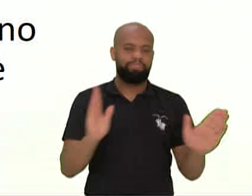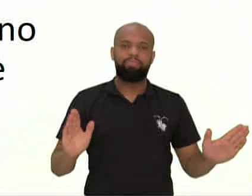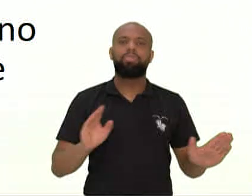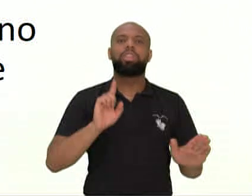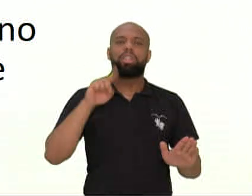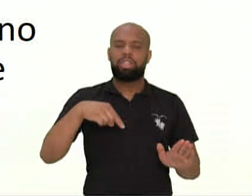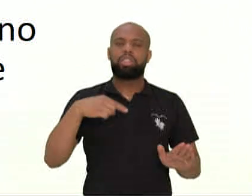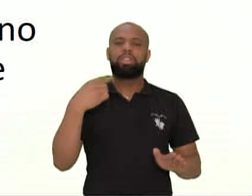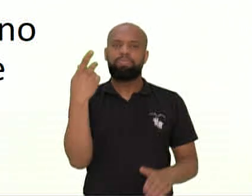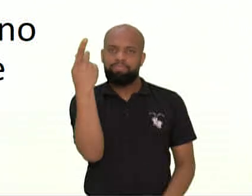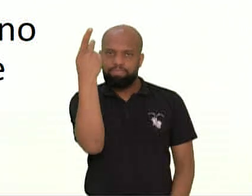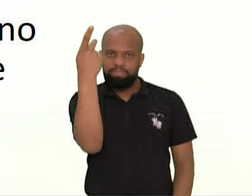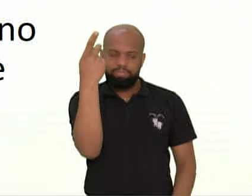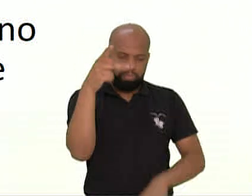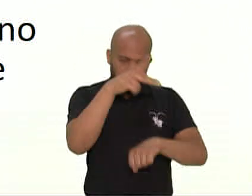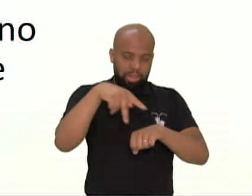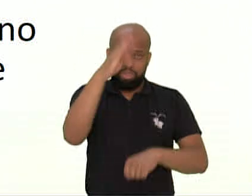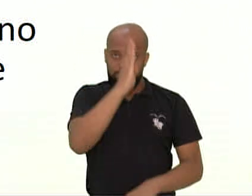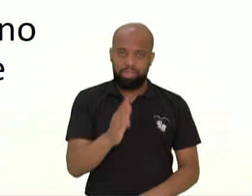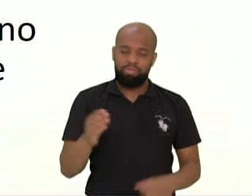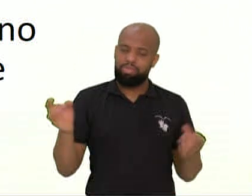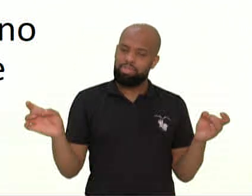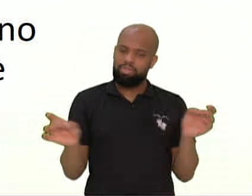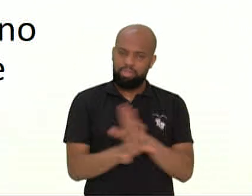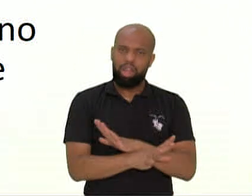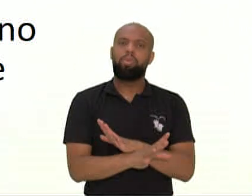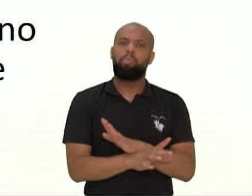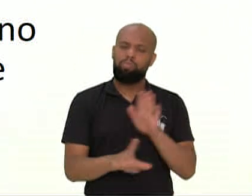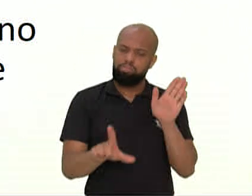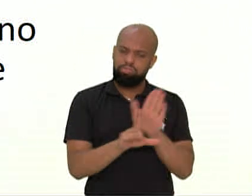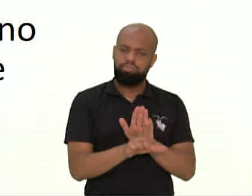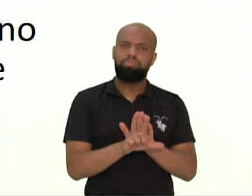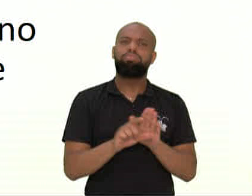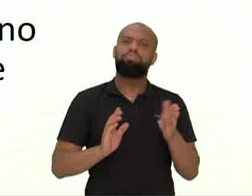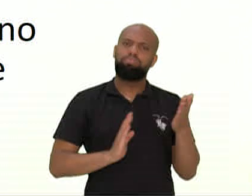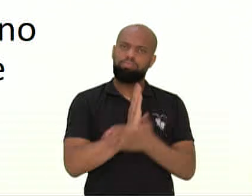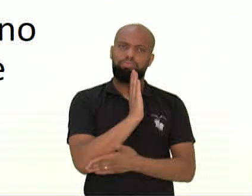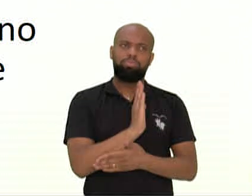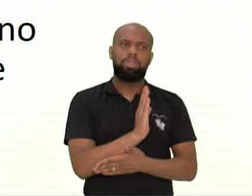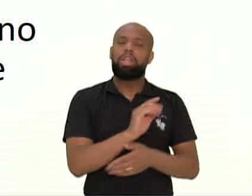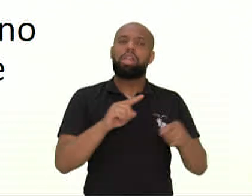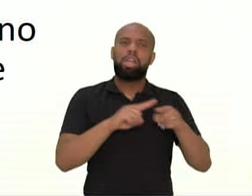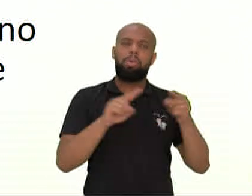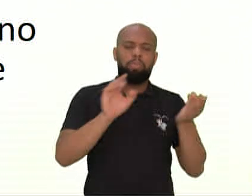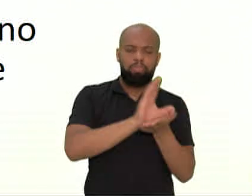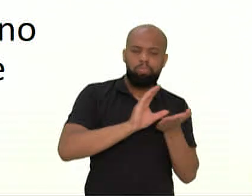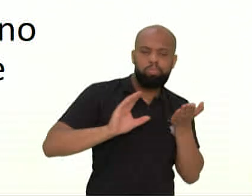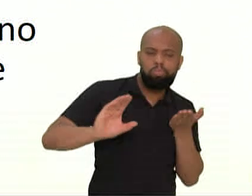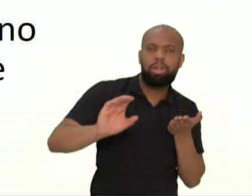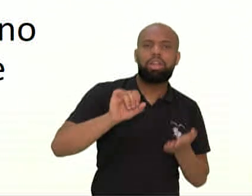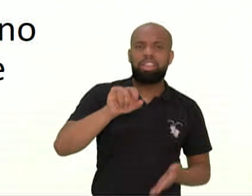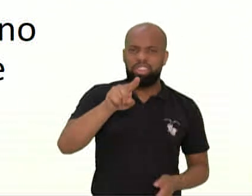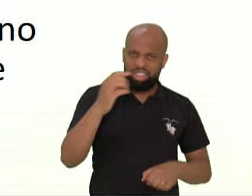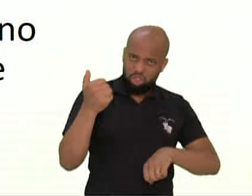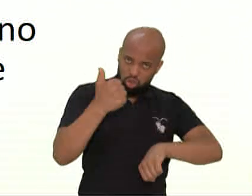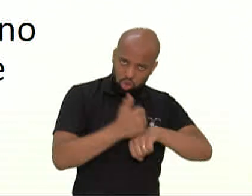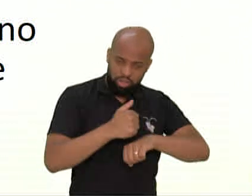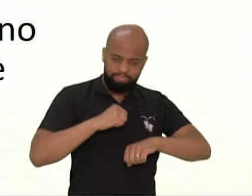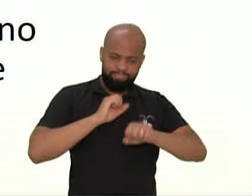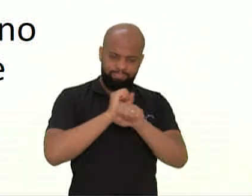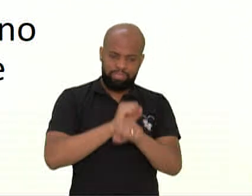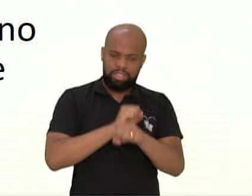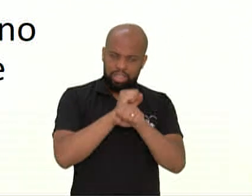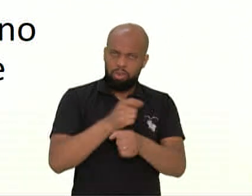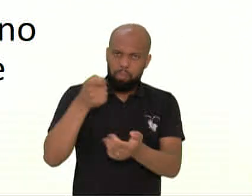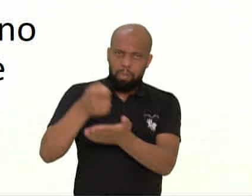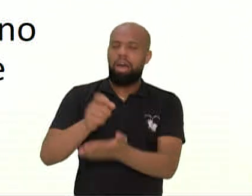Brasil. E, bem importantezinho, ela não indenizava nem os donos de escravos, e ela também